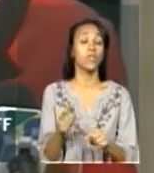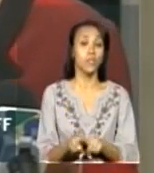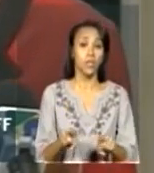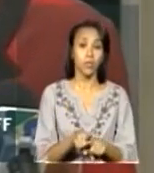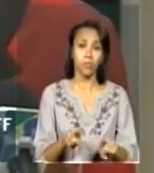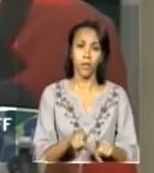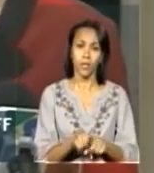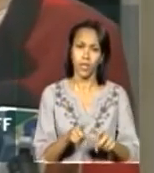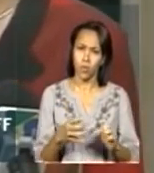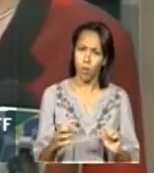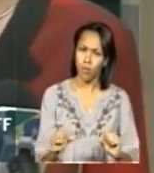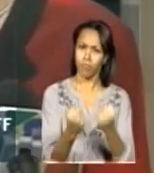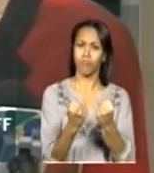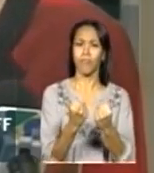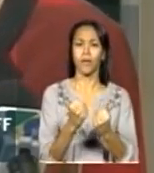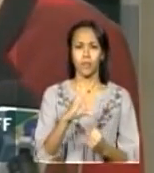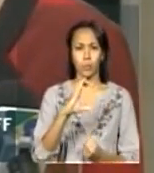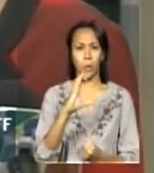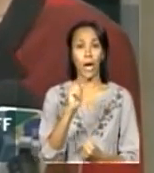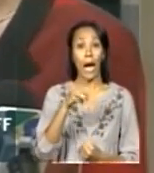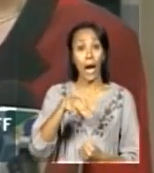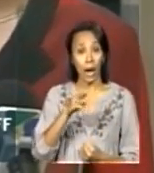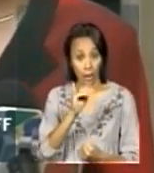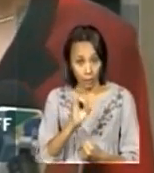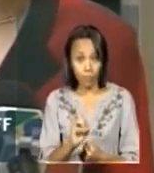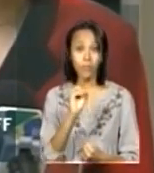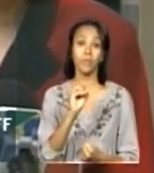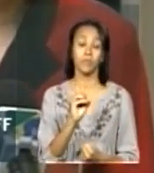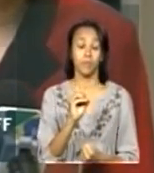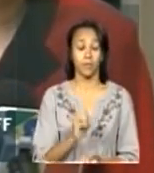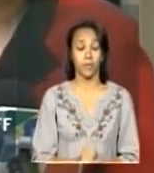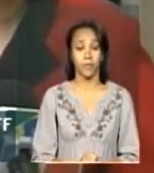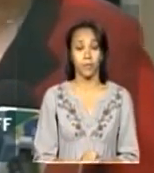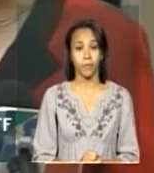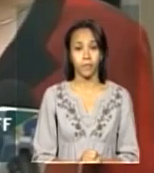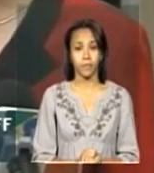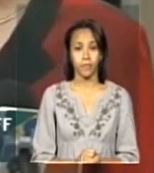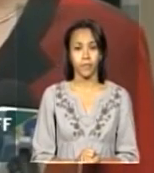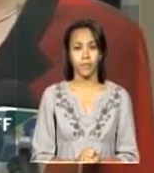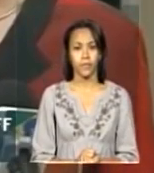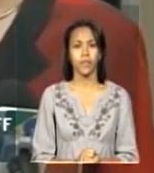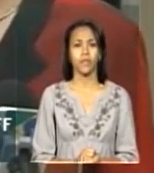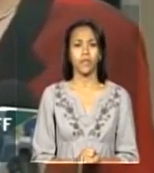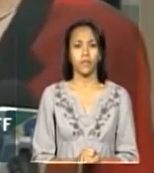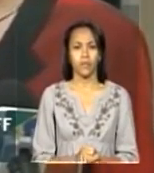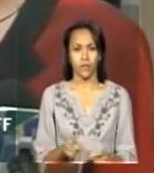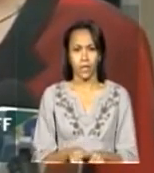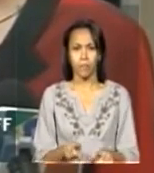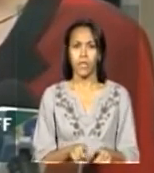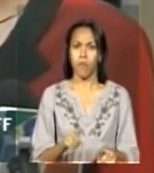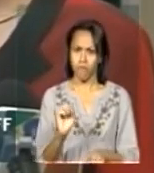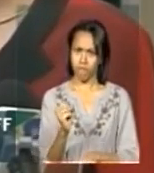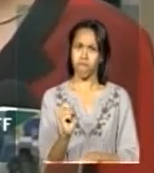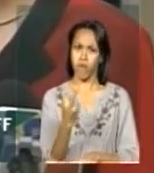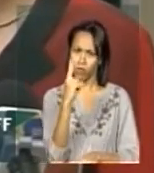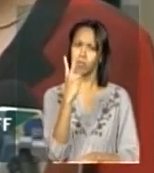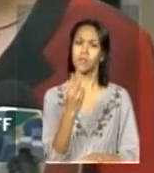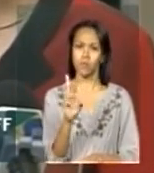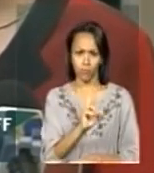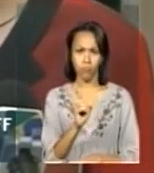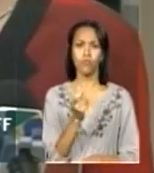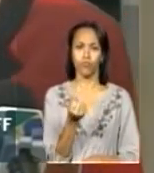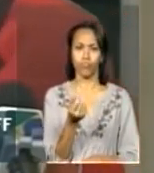estabilização do câmbio num patamar de não eh supervalorização do real. Então, nós estamos